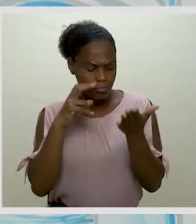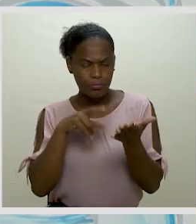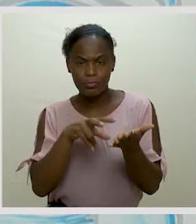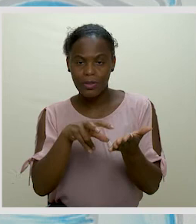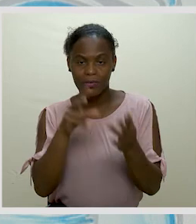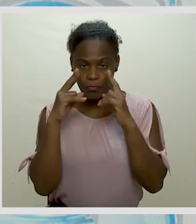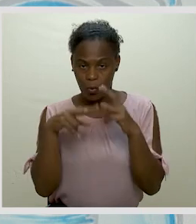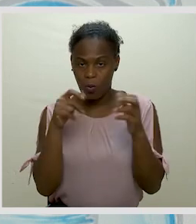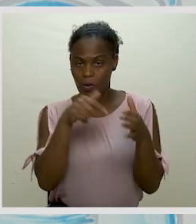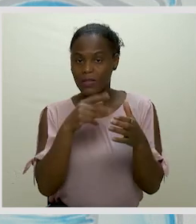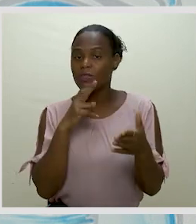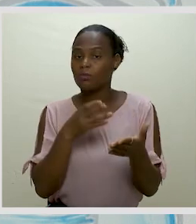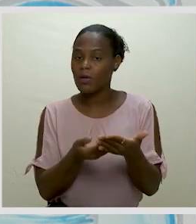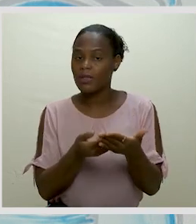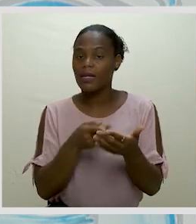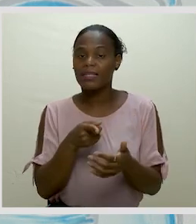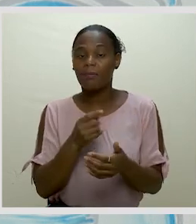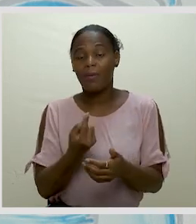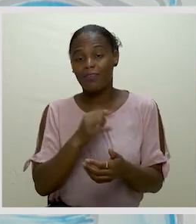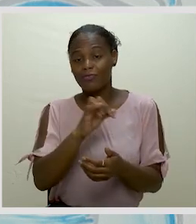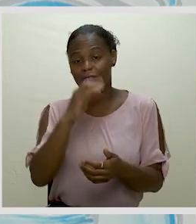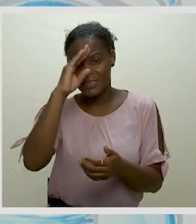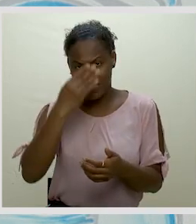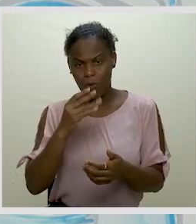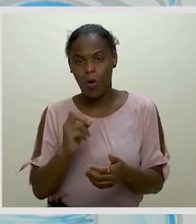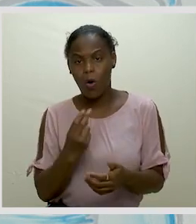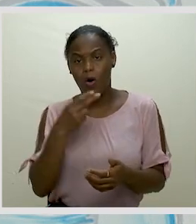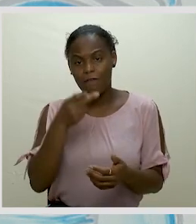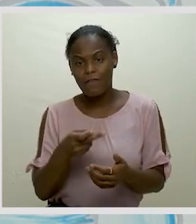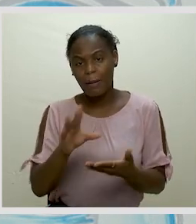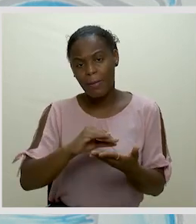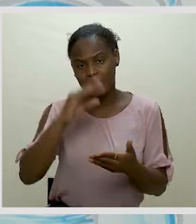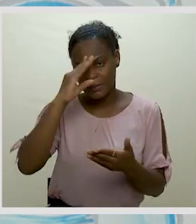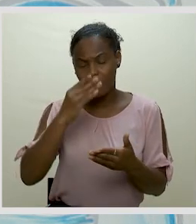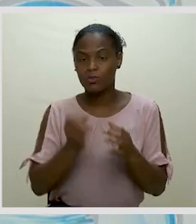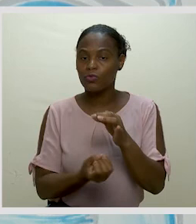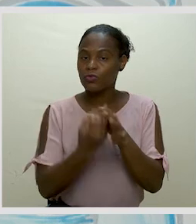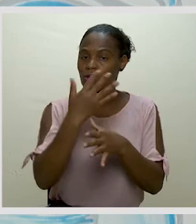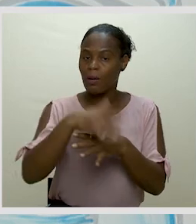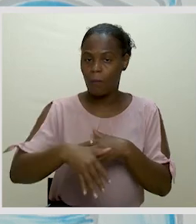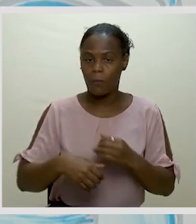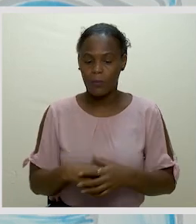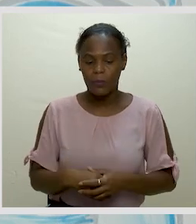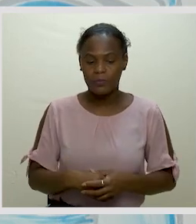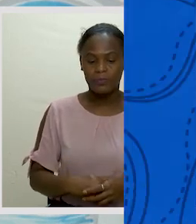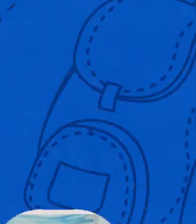pesquisar e vão encontrar lá a resposta. Isto para saberem ou ficarem a saber mais sobre os vulcões.